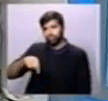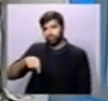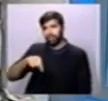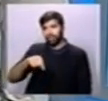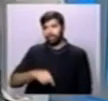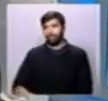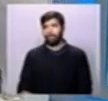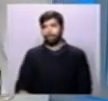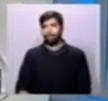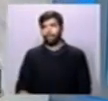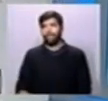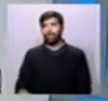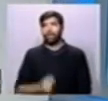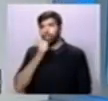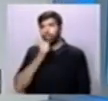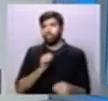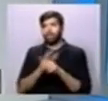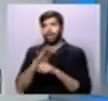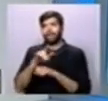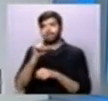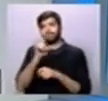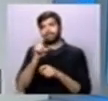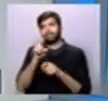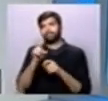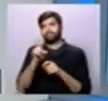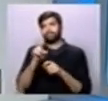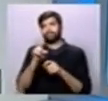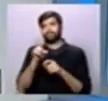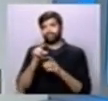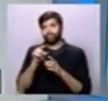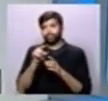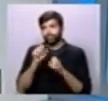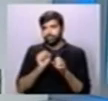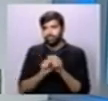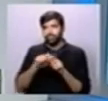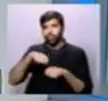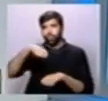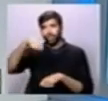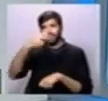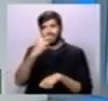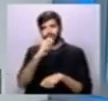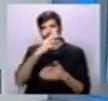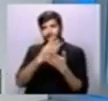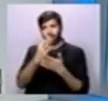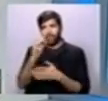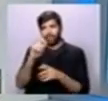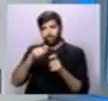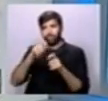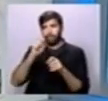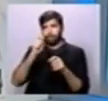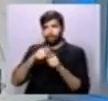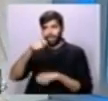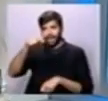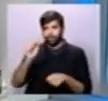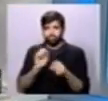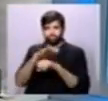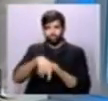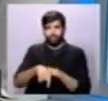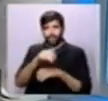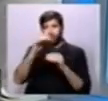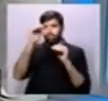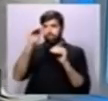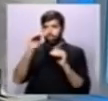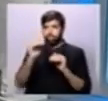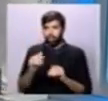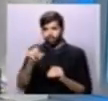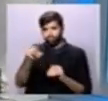leste. No mar temos na costa ocidental ondas de oeste com 3 a 4 metros, diminuem gradualmente ao longo do